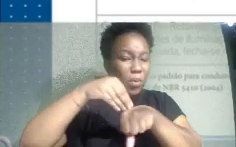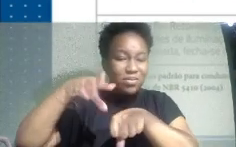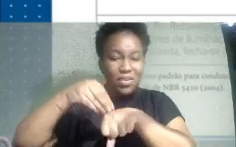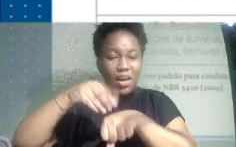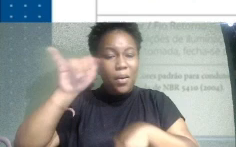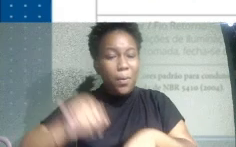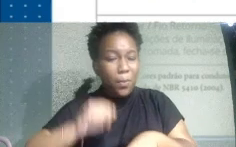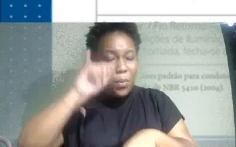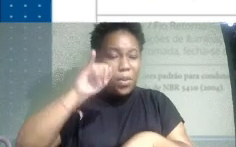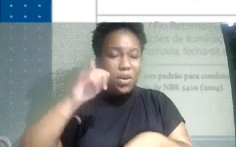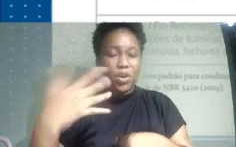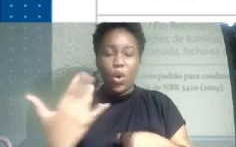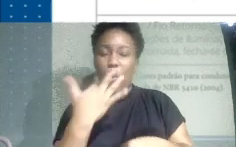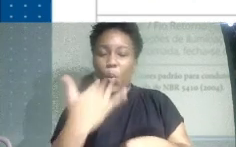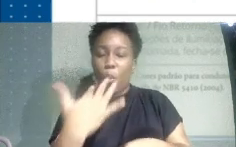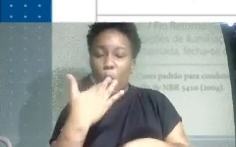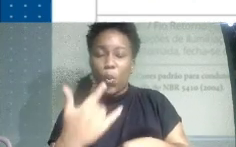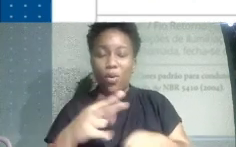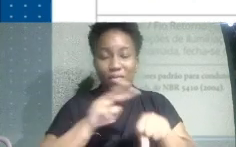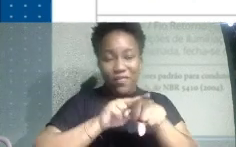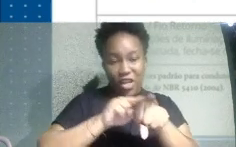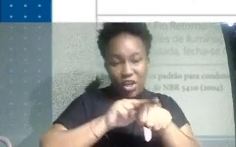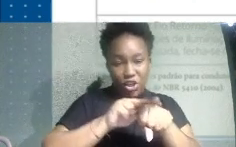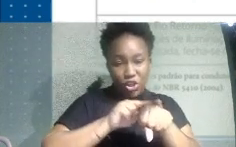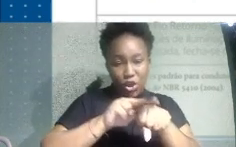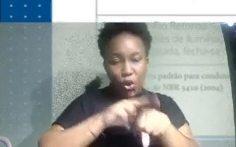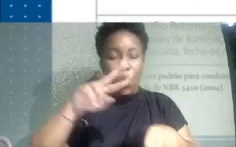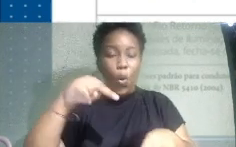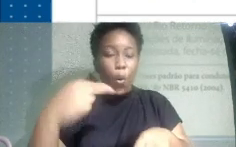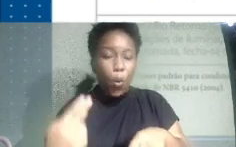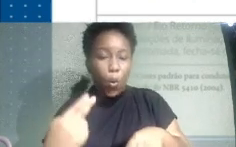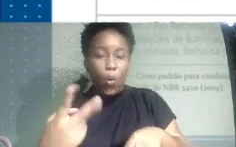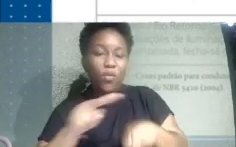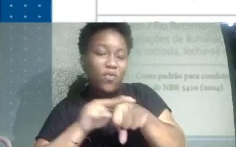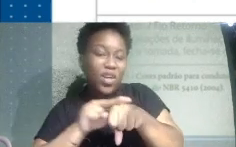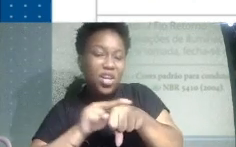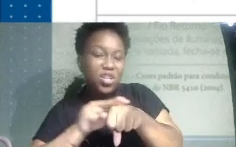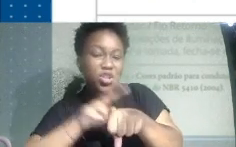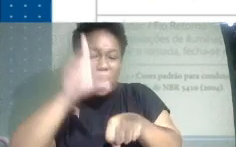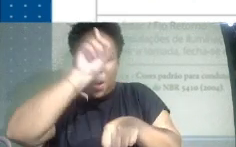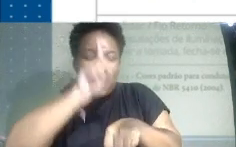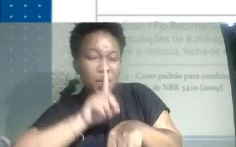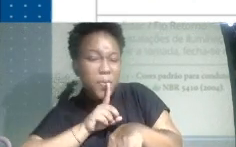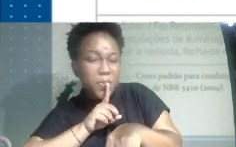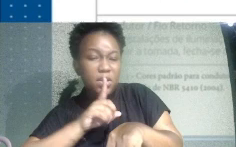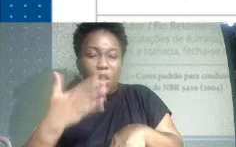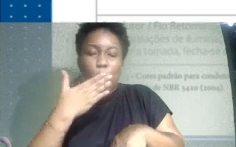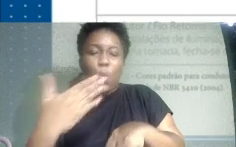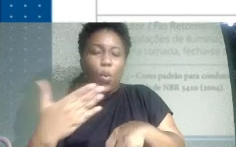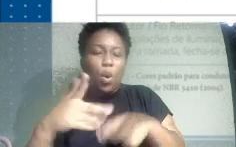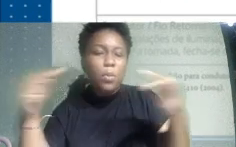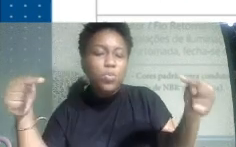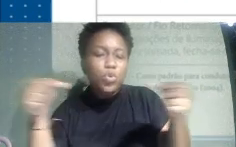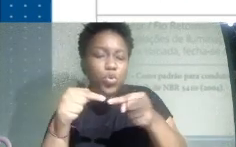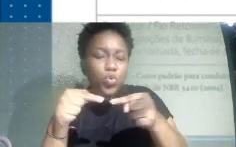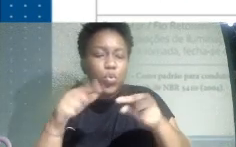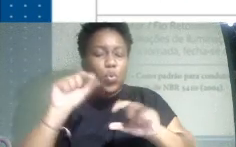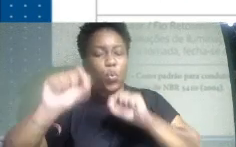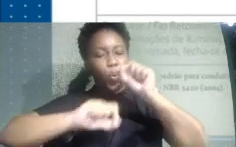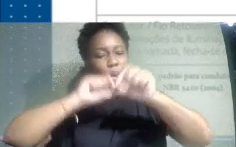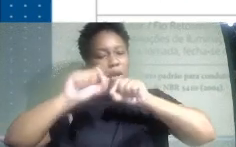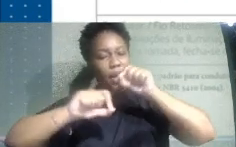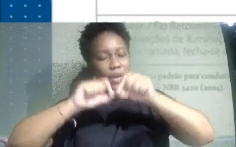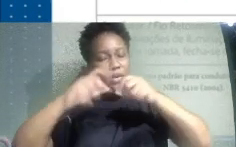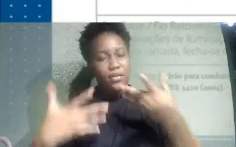interessante que ele tenha ou a cor verde ou a cor verde amarelo. Qual que é a finalidade do condutor terra ou do fio